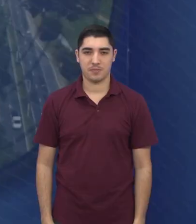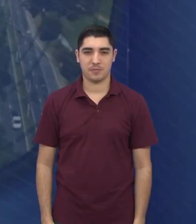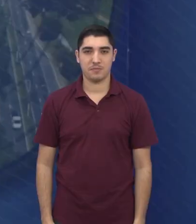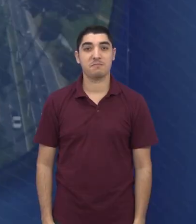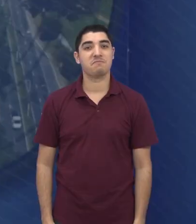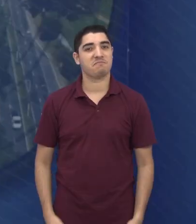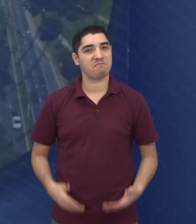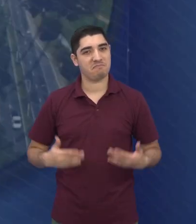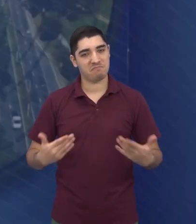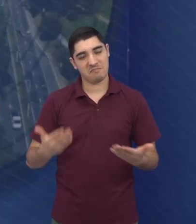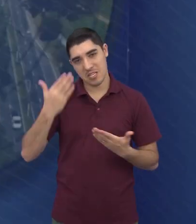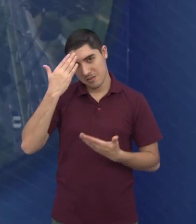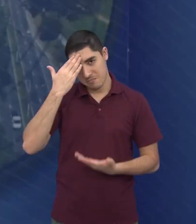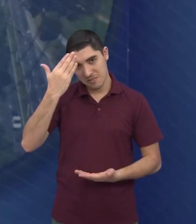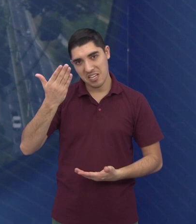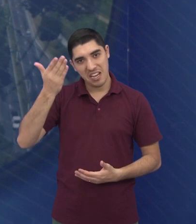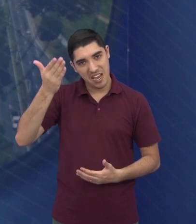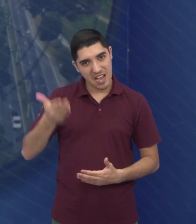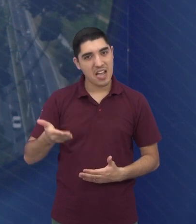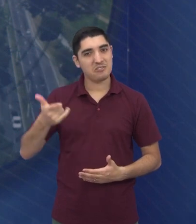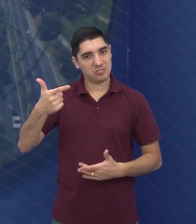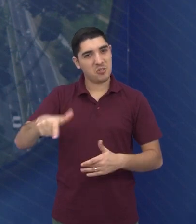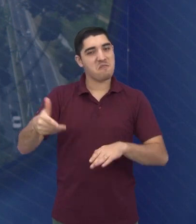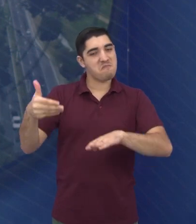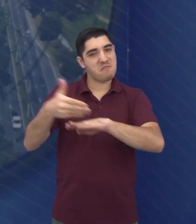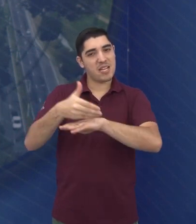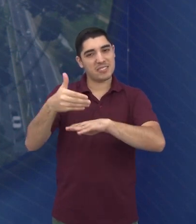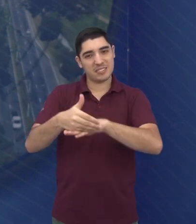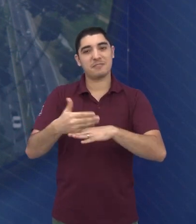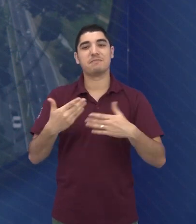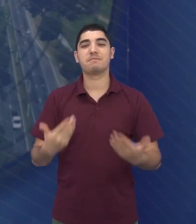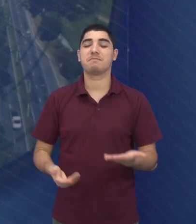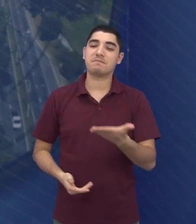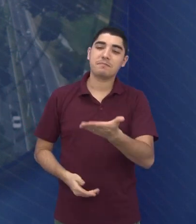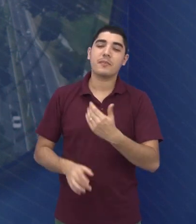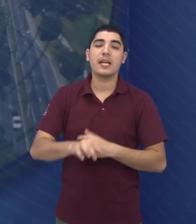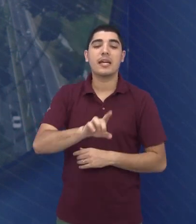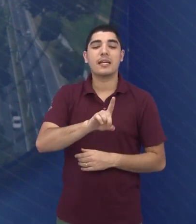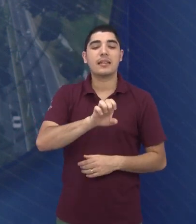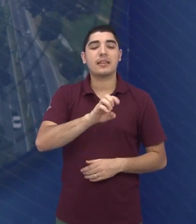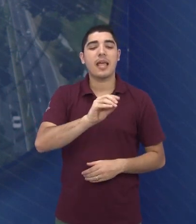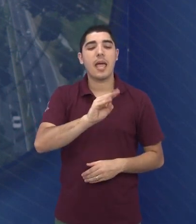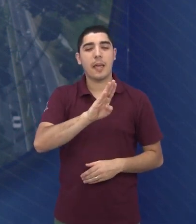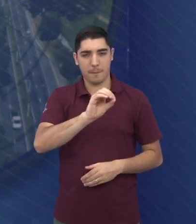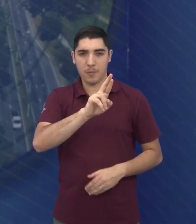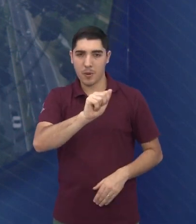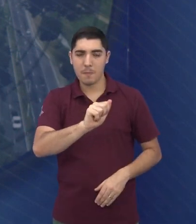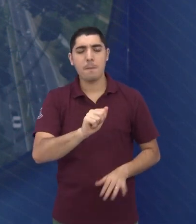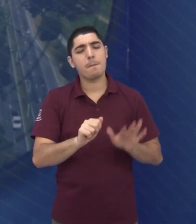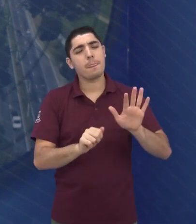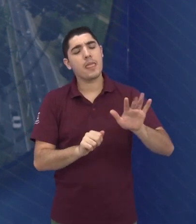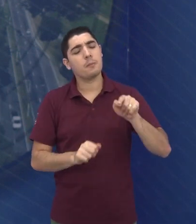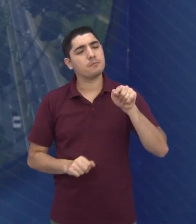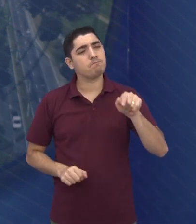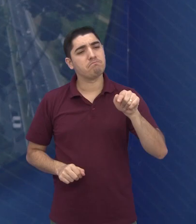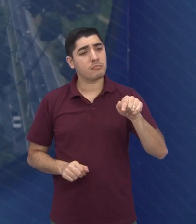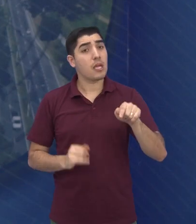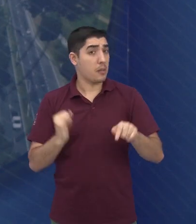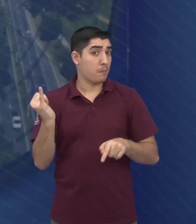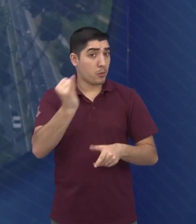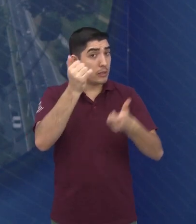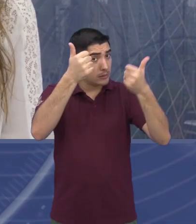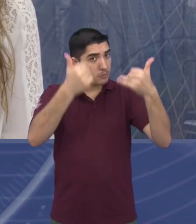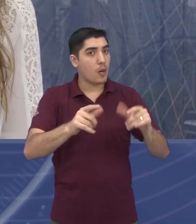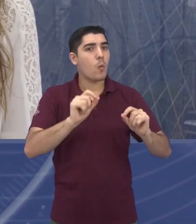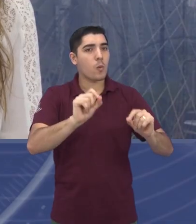Tá aí, muito obrigada mais uma vez pela participação. Débora, ela citou vários pontos, né, mas eu acho que é importante destacar